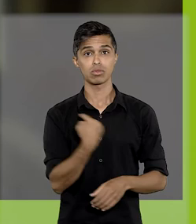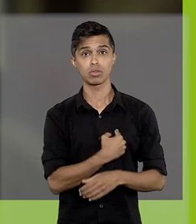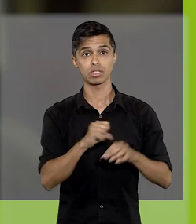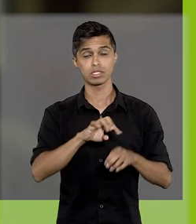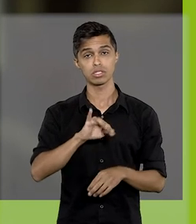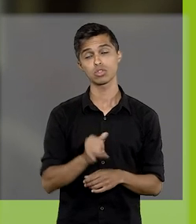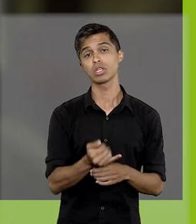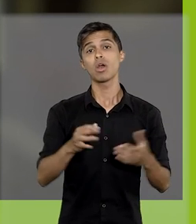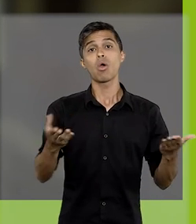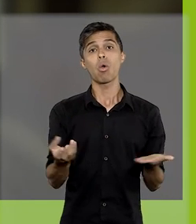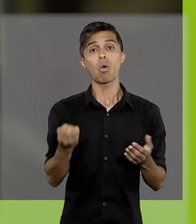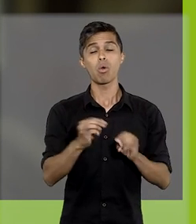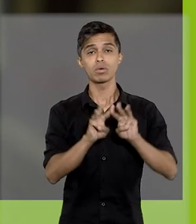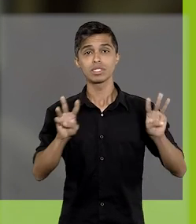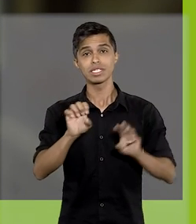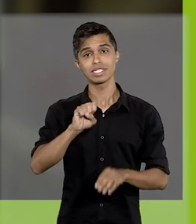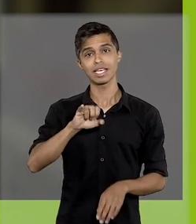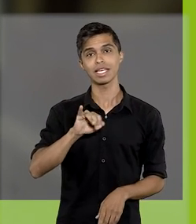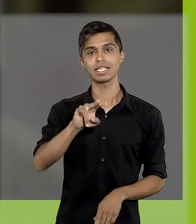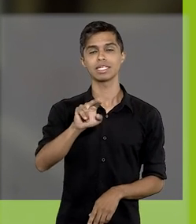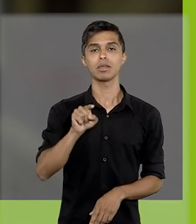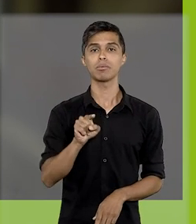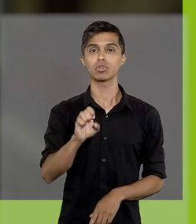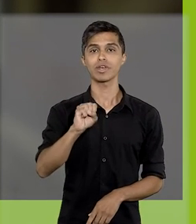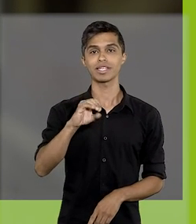ou através do endereço